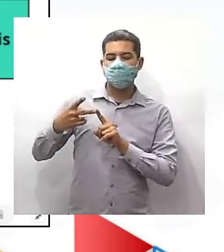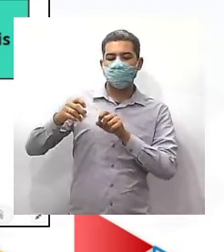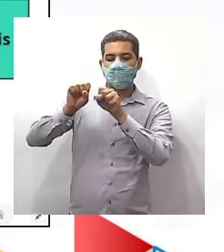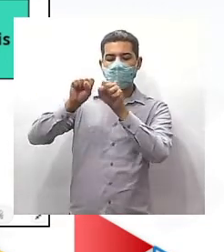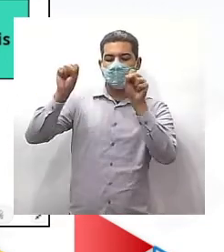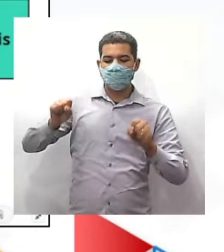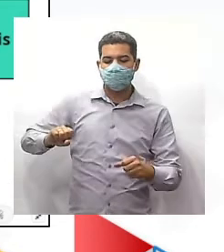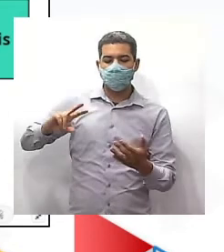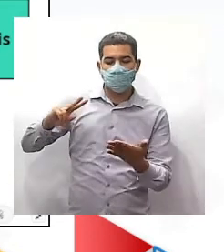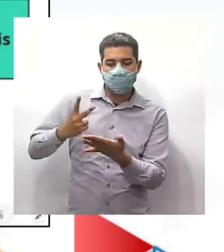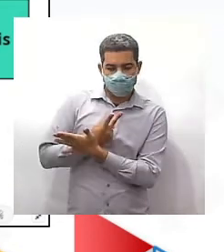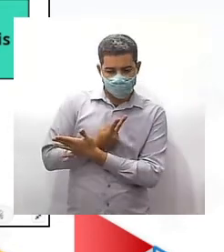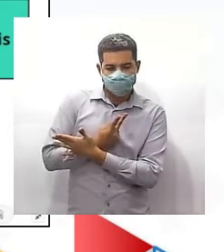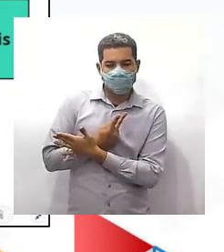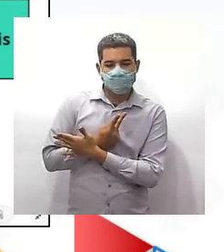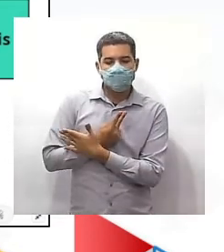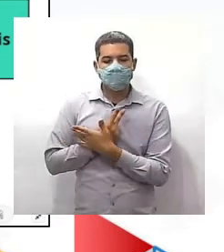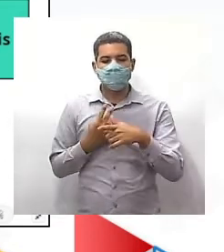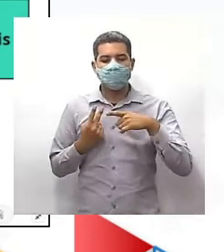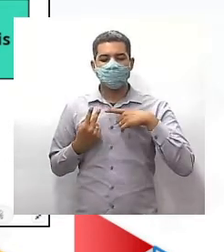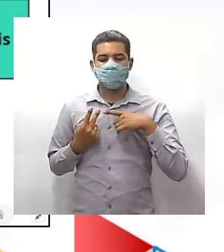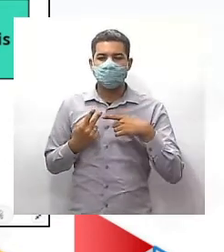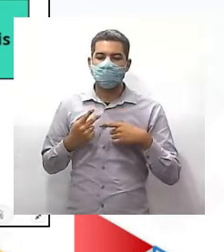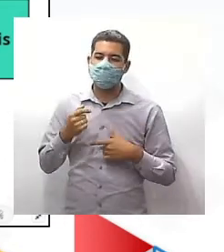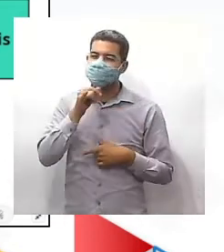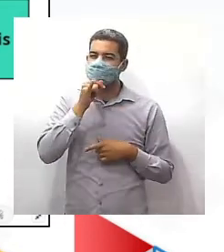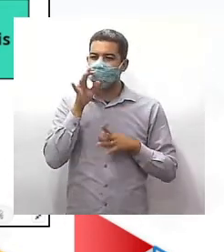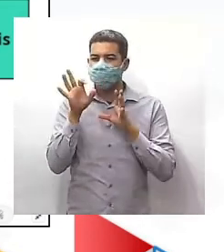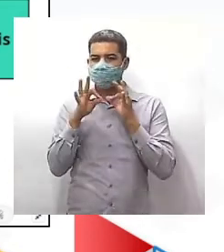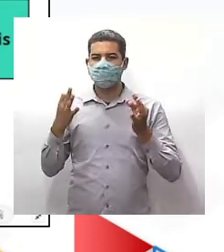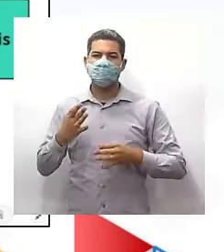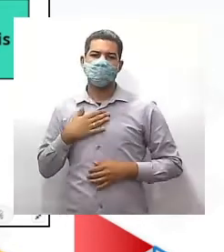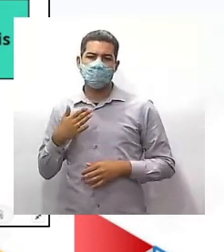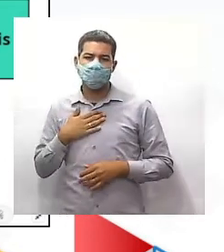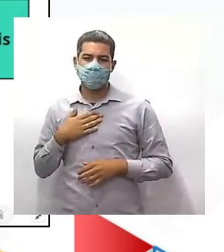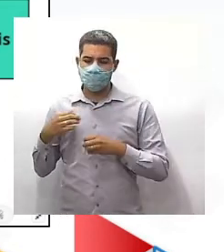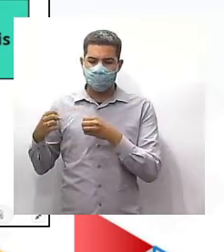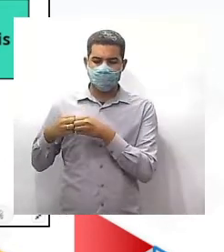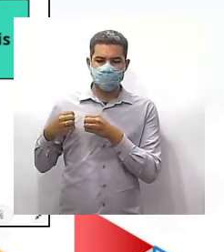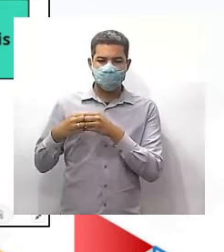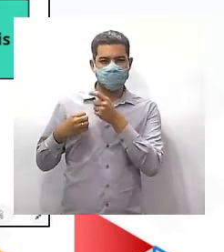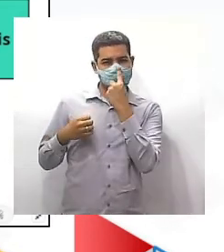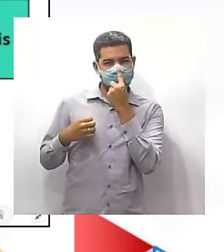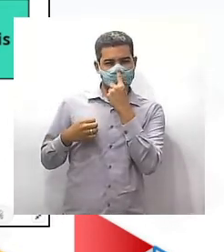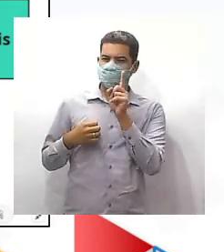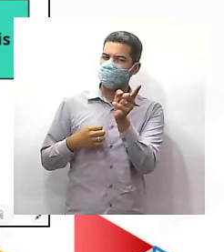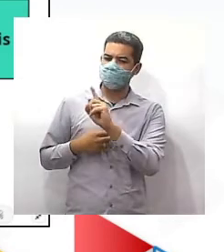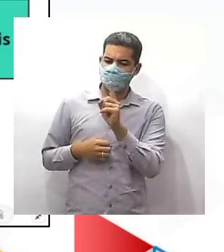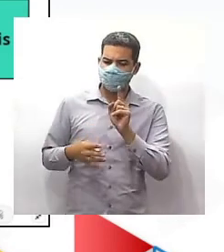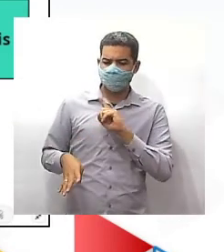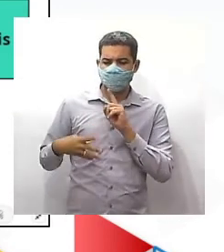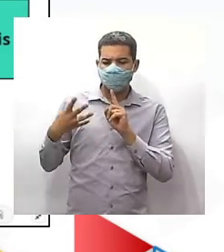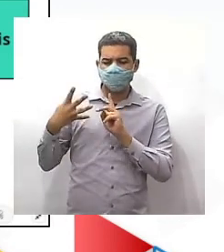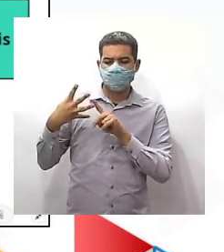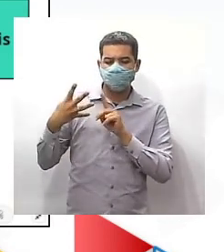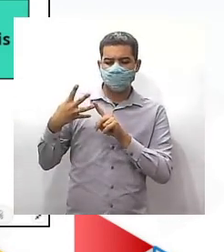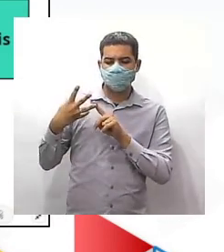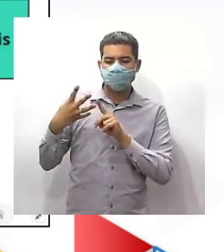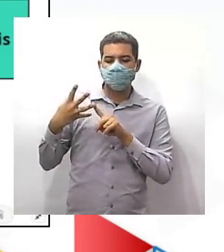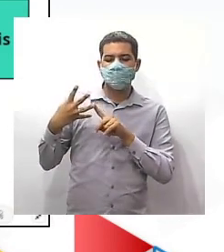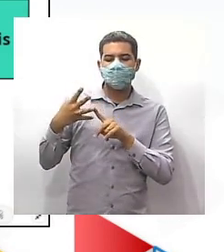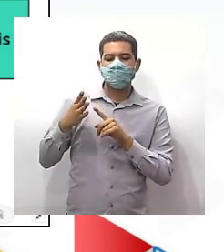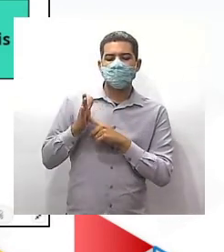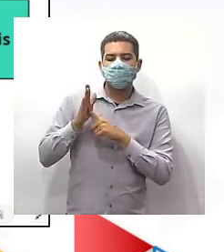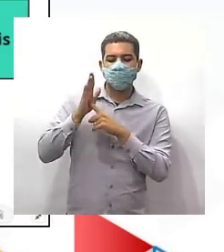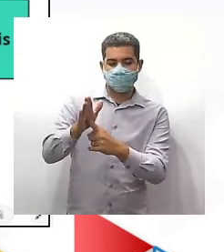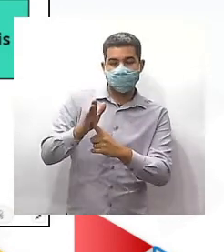viés da seleção. Eu não vou buscar um parente meu, não vou buscar ninguém próximo, tá bom? Representa bem a